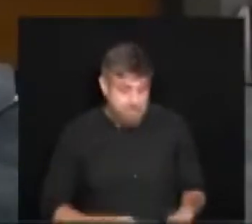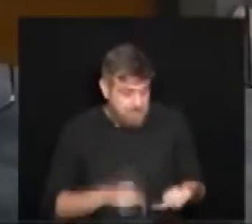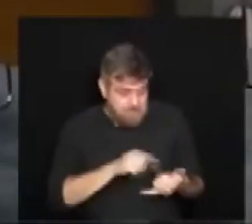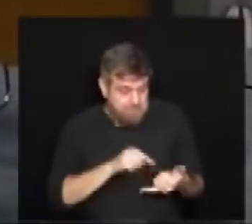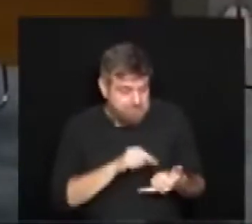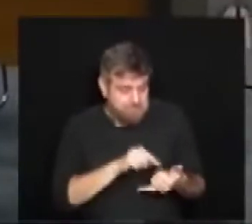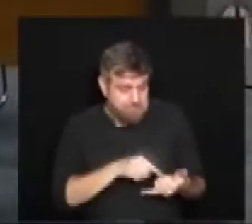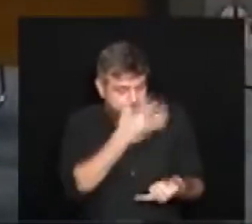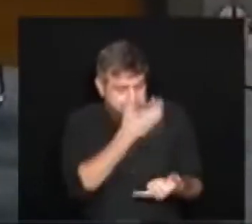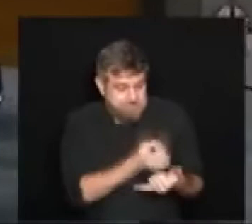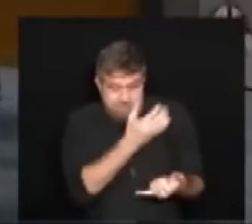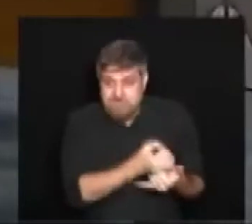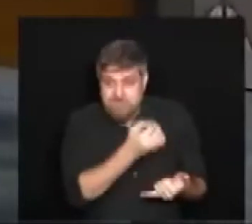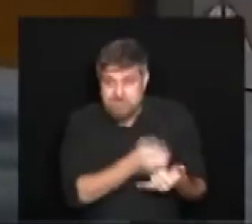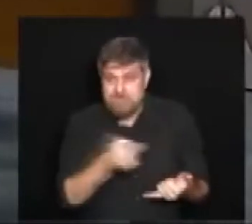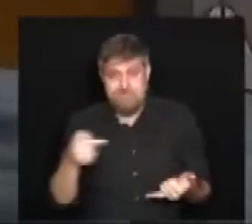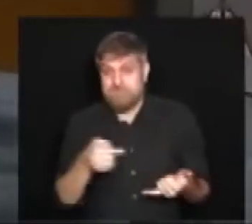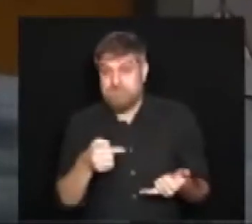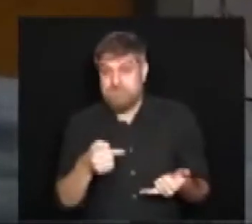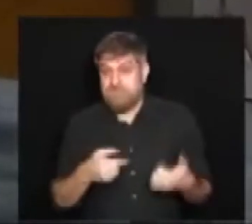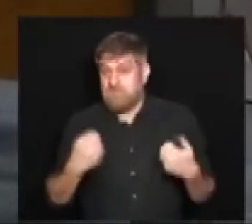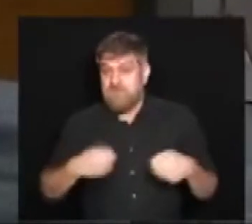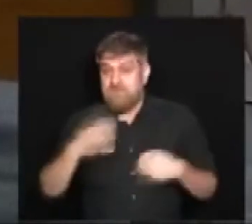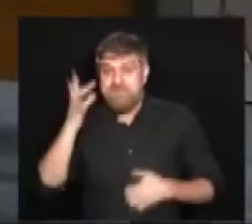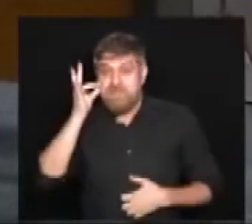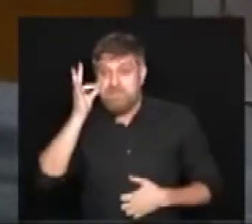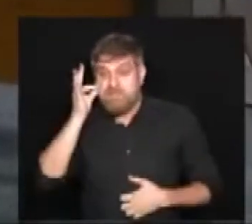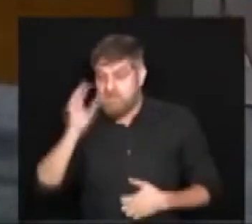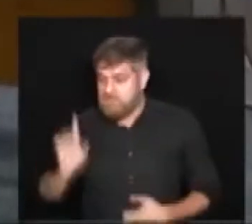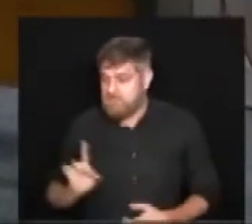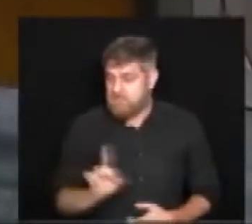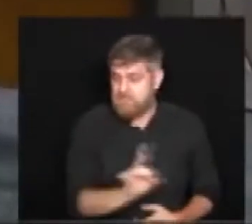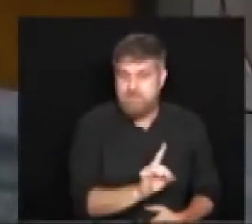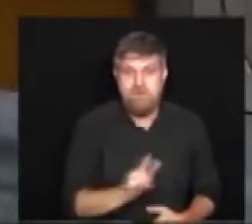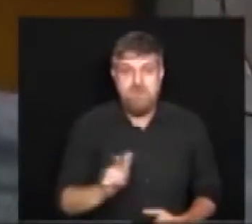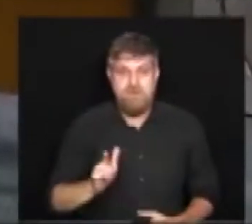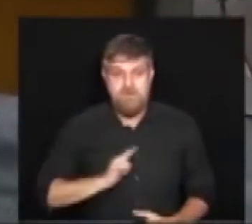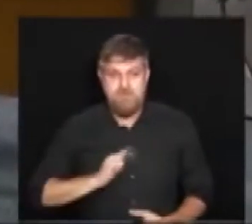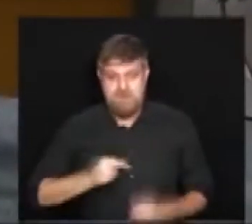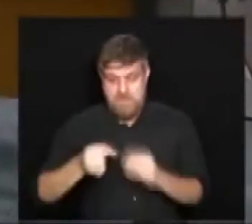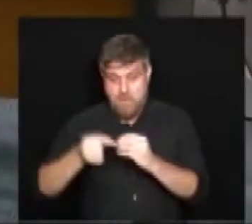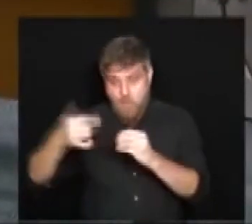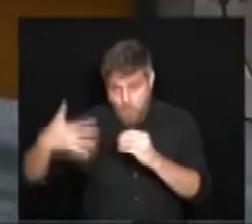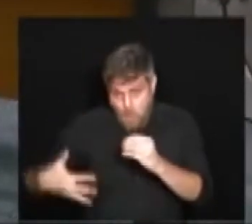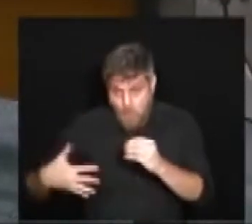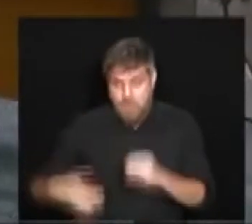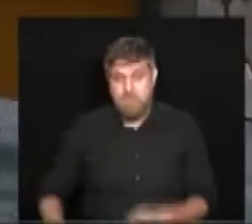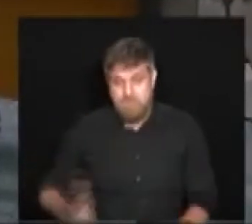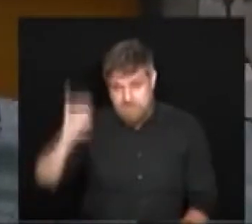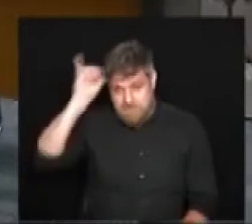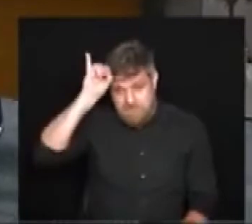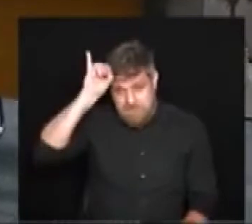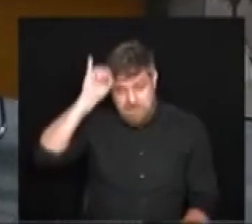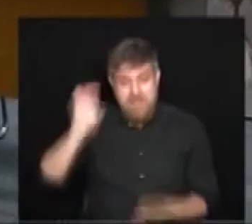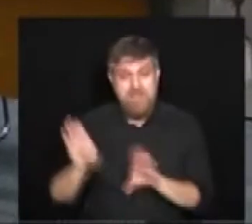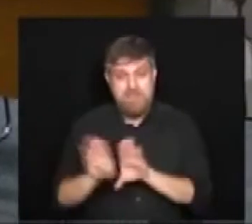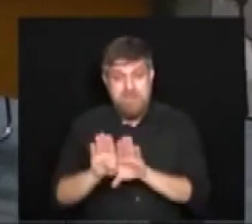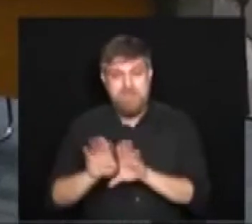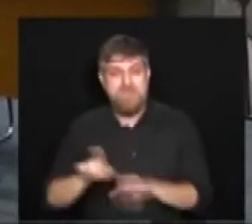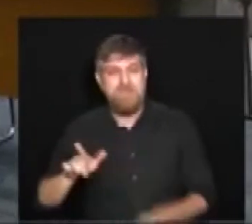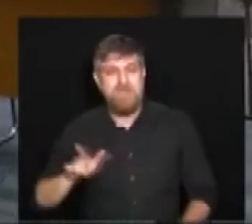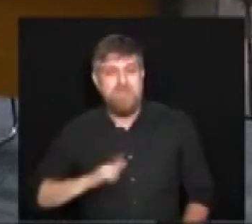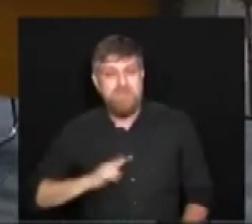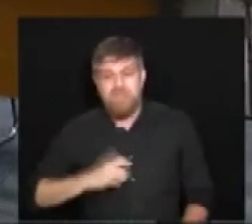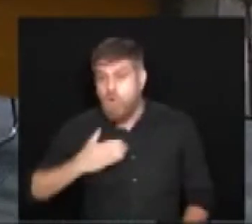vai estar disponível esse no, tanto no Google tanto quanto no Apple? Isso, nas duas versões, né? No Android, que é na Google Play, quando e